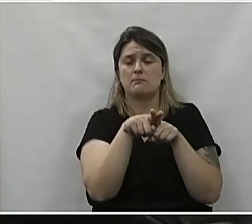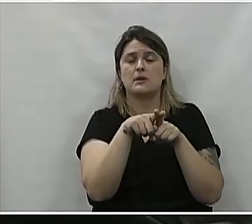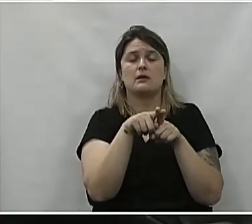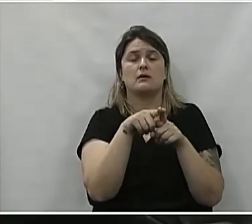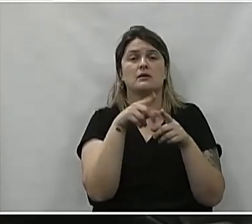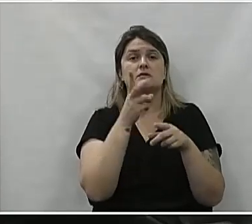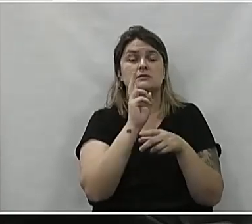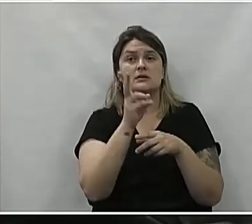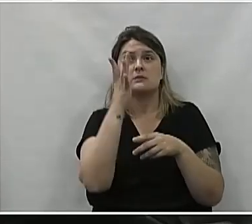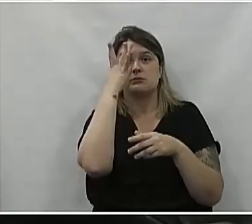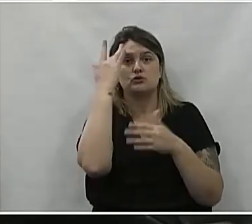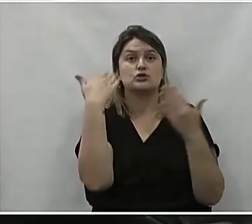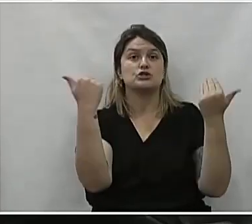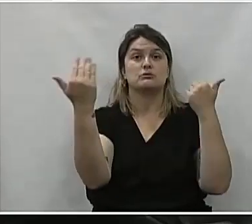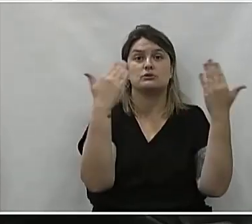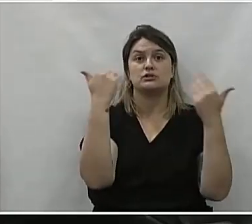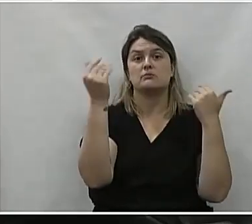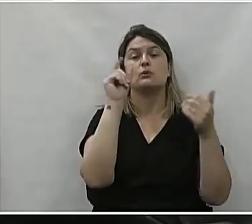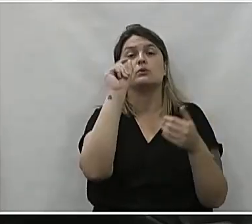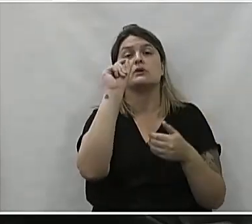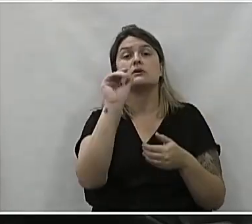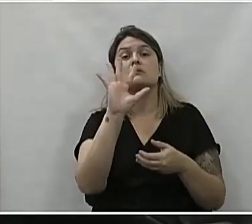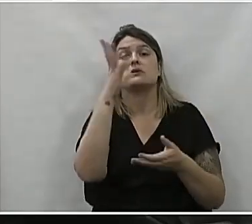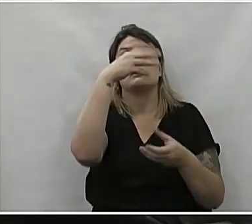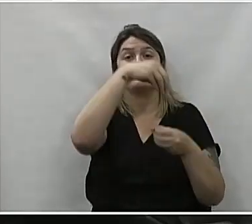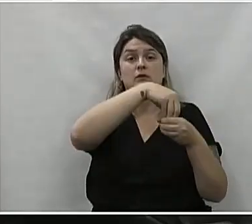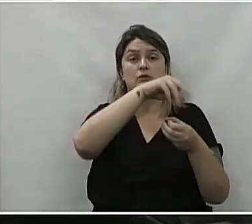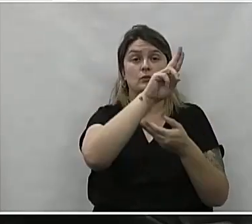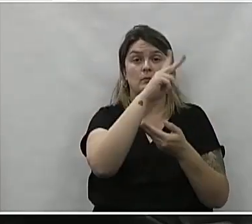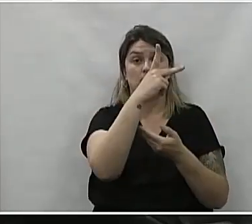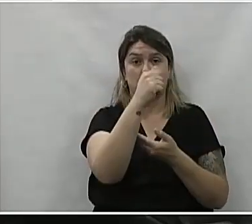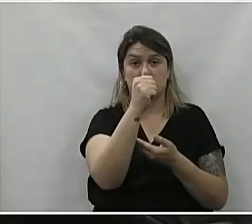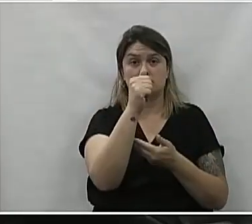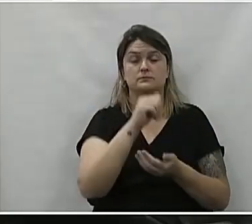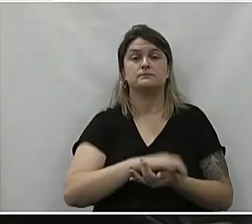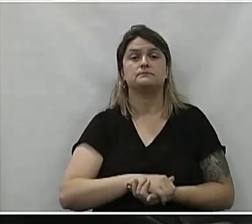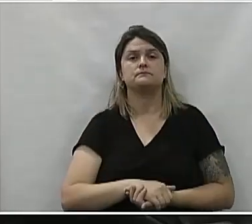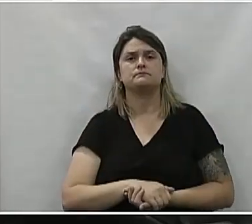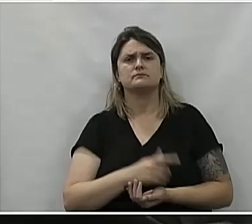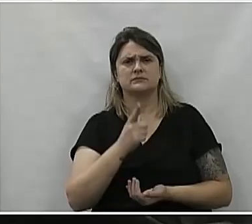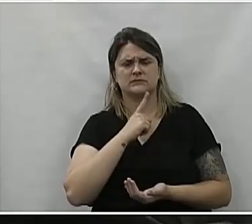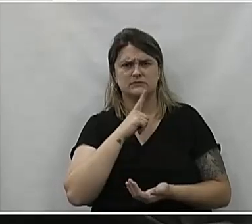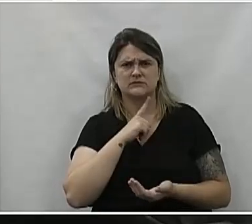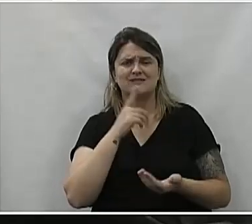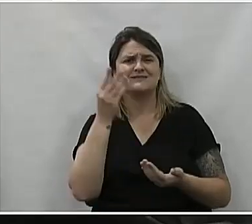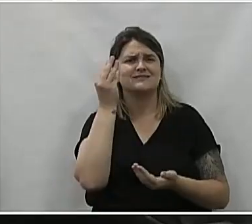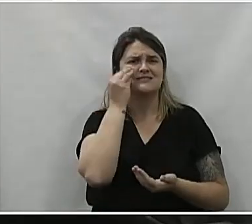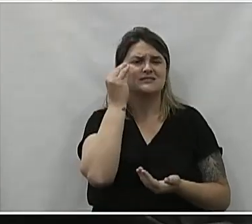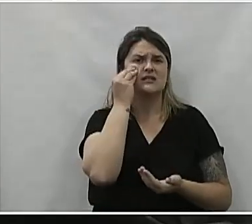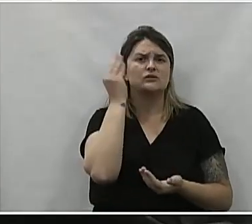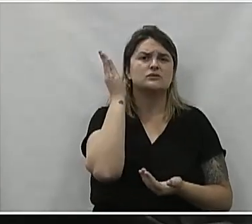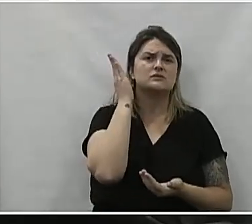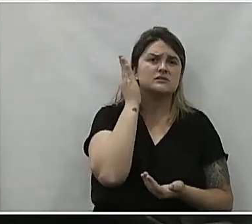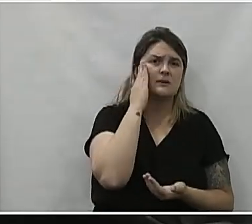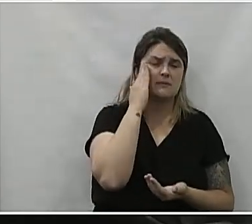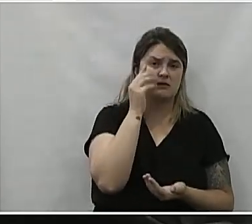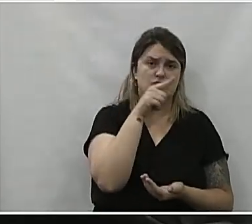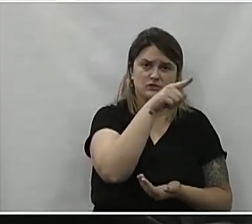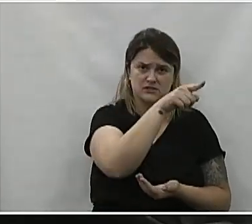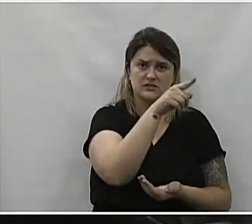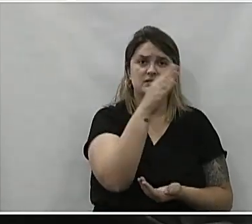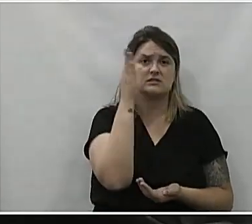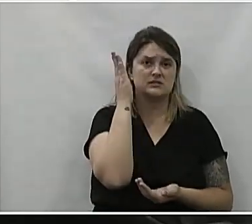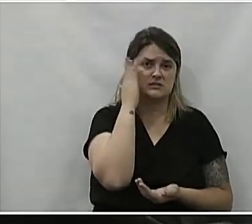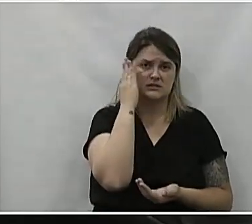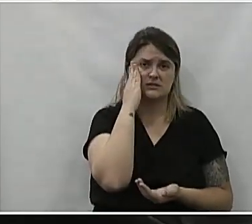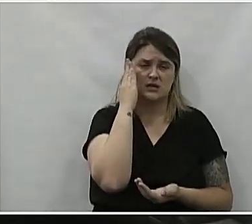procurado Com as situações Que acontecem Dentro da UPA Nós Temos buscado Saber E o Diego sabe O